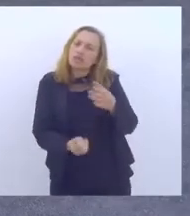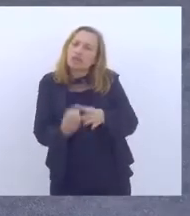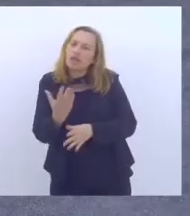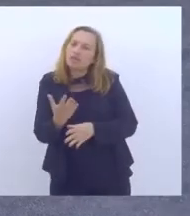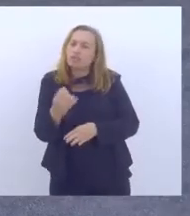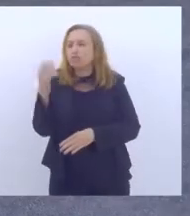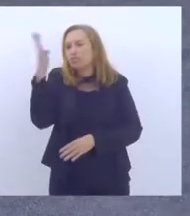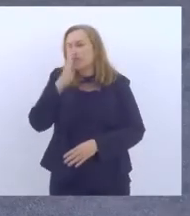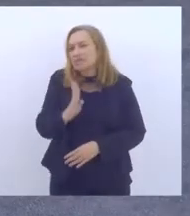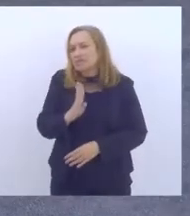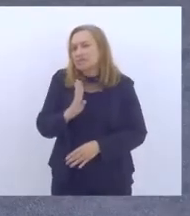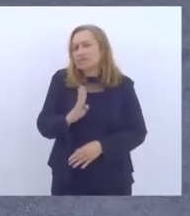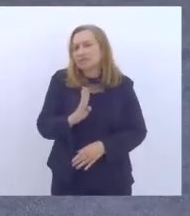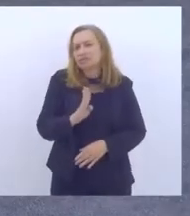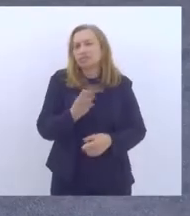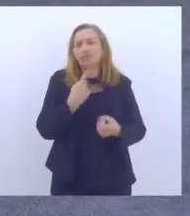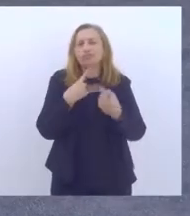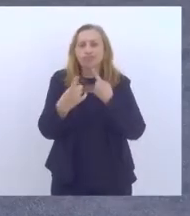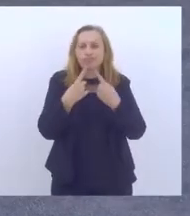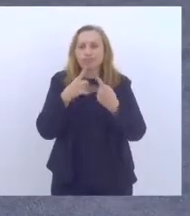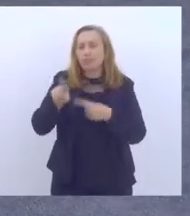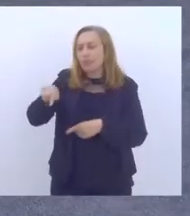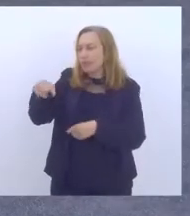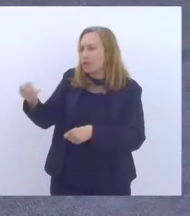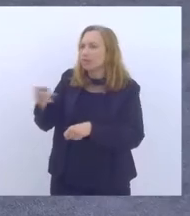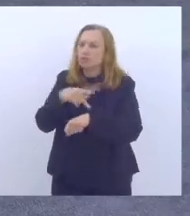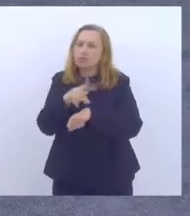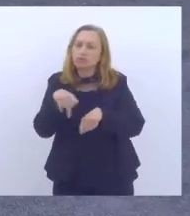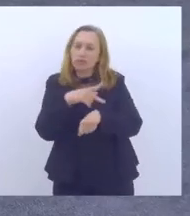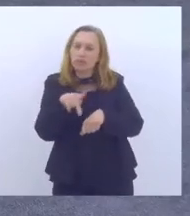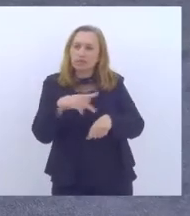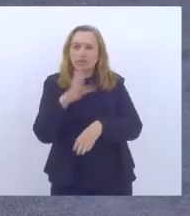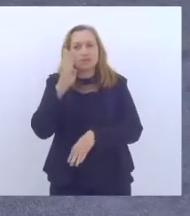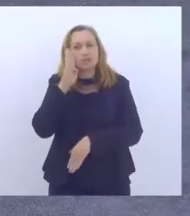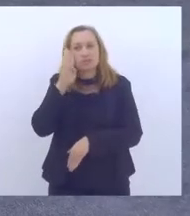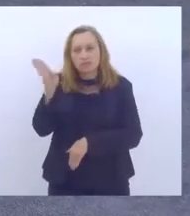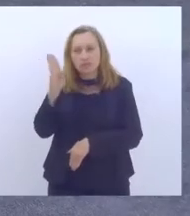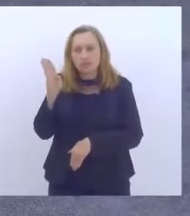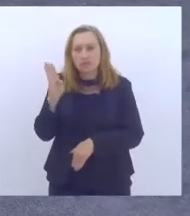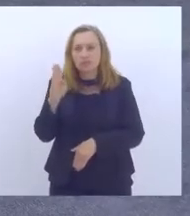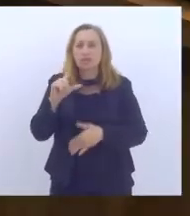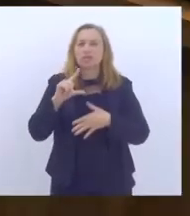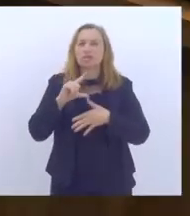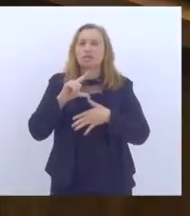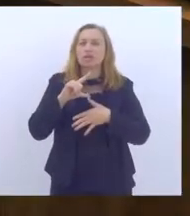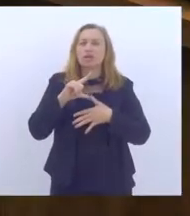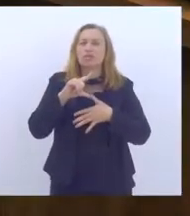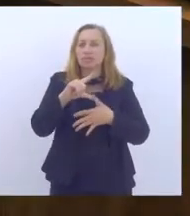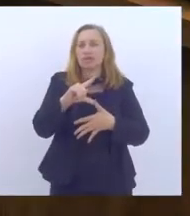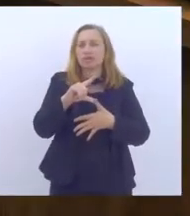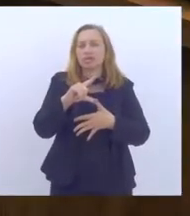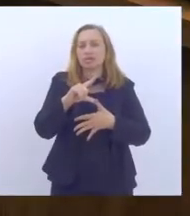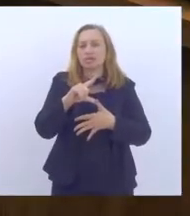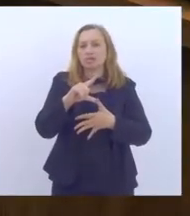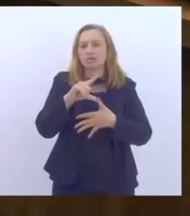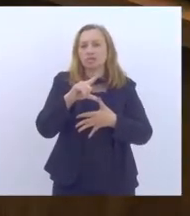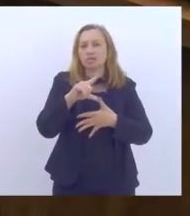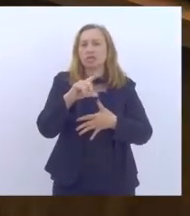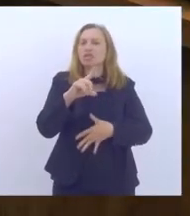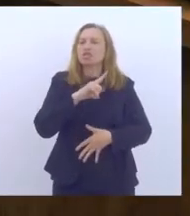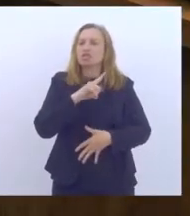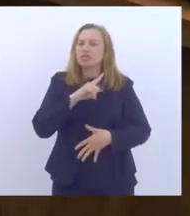Brasil e em diálogo com outros países principalmente na América do Norte nós